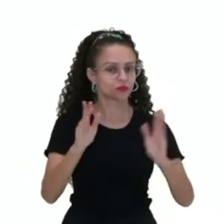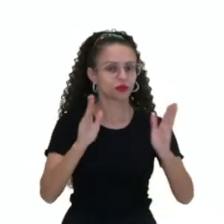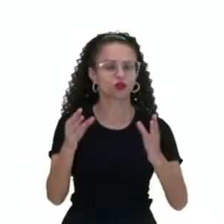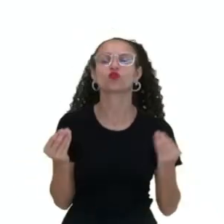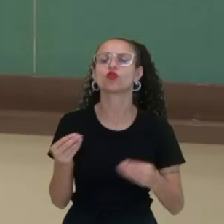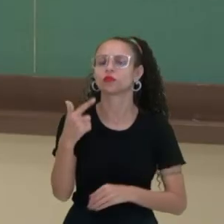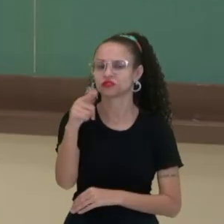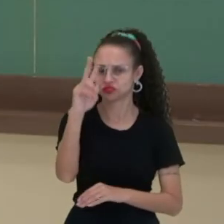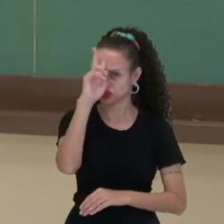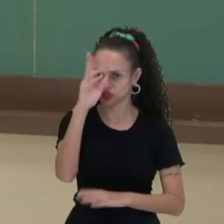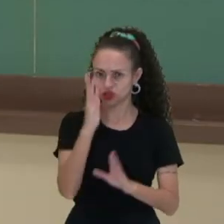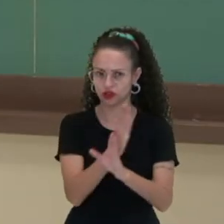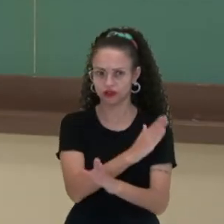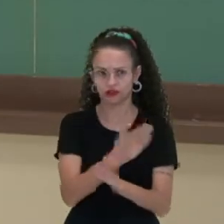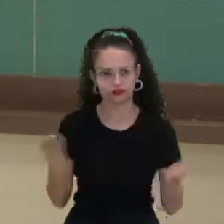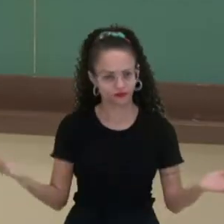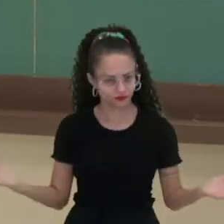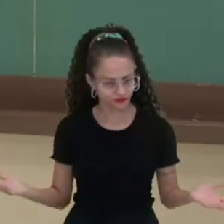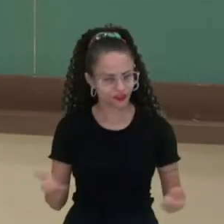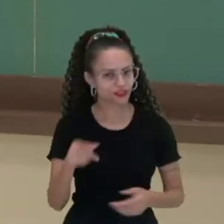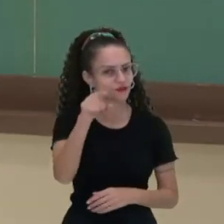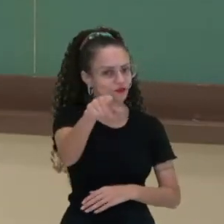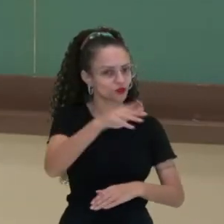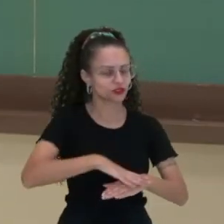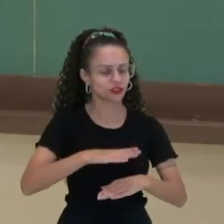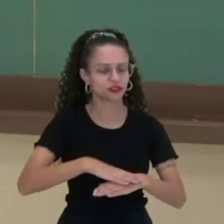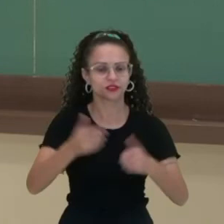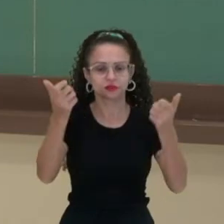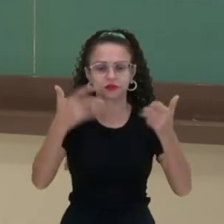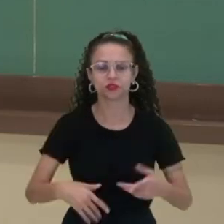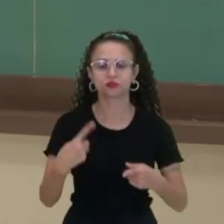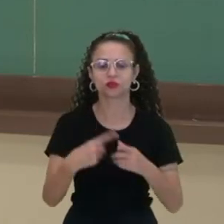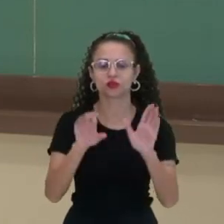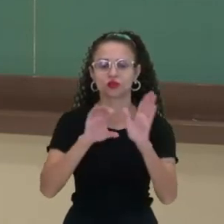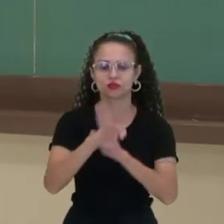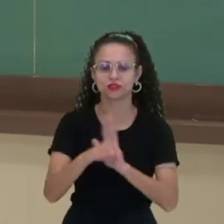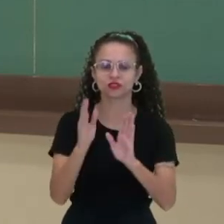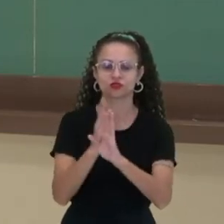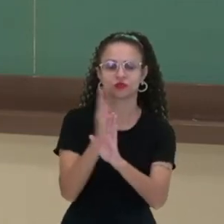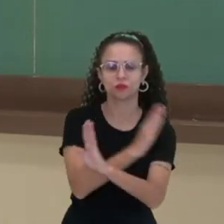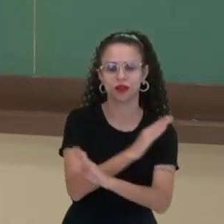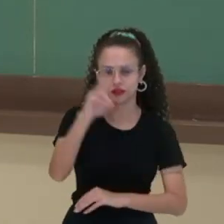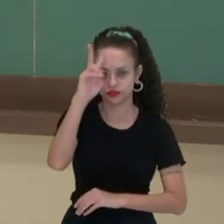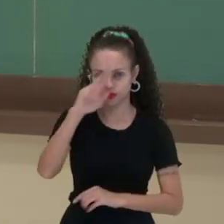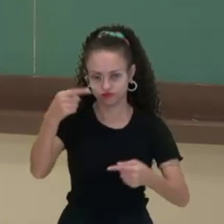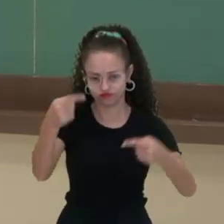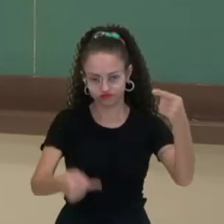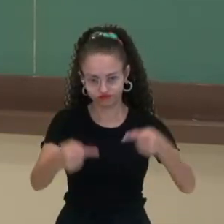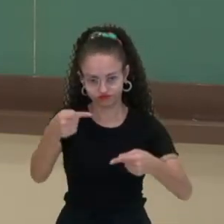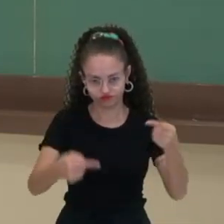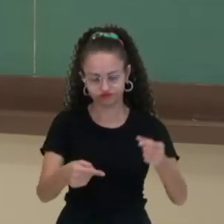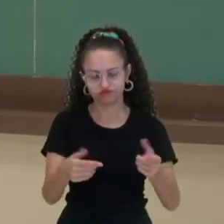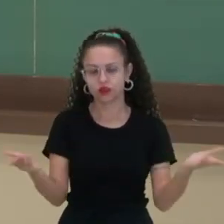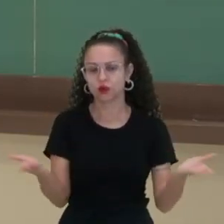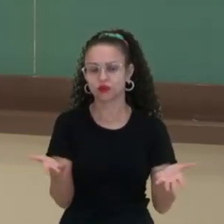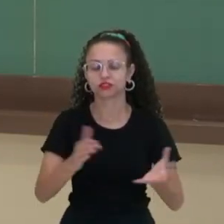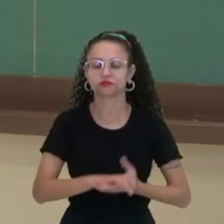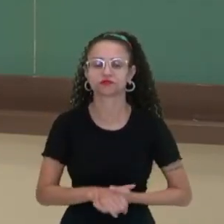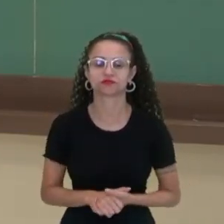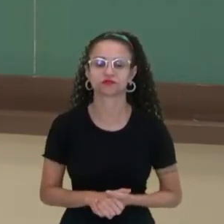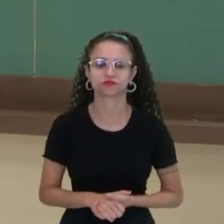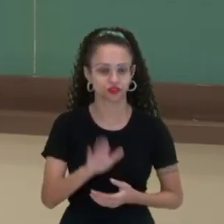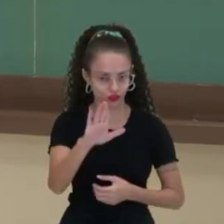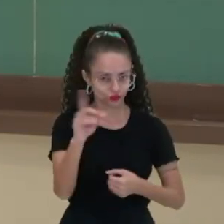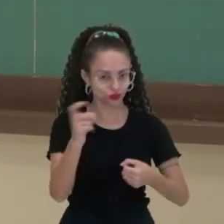tinham história? Agora com vocês, explique por que o conceito de pré-história é discutível para os historiadores atuais. Daqui a pouquinho